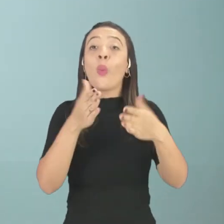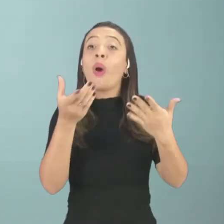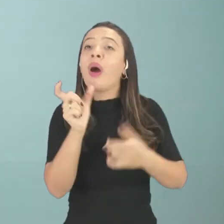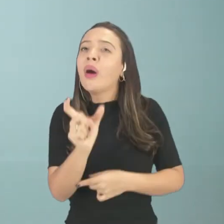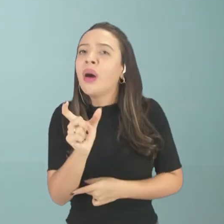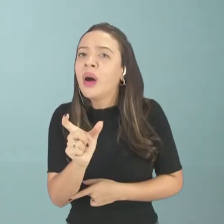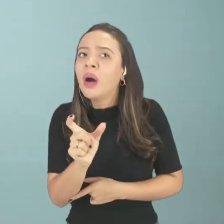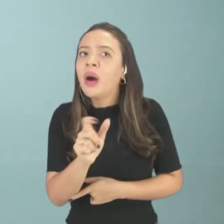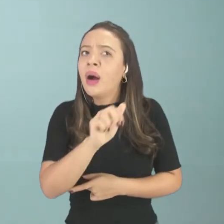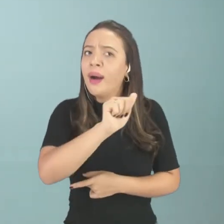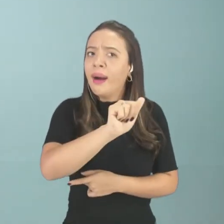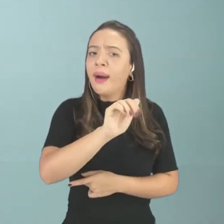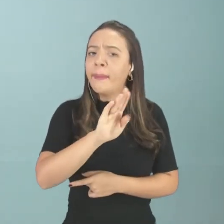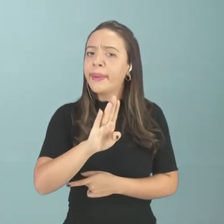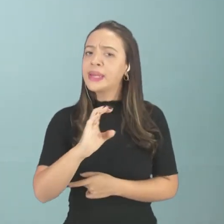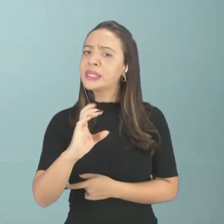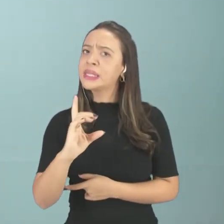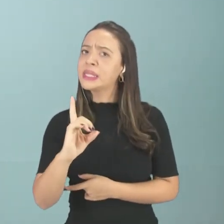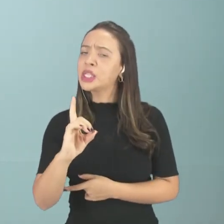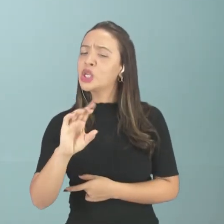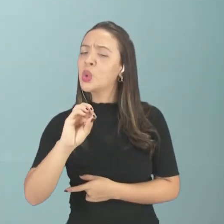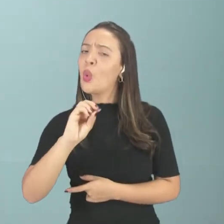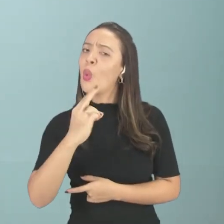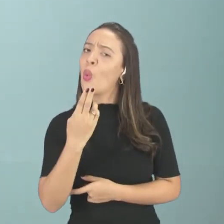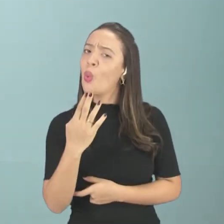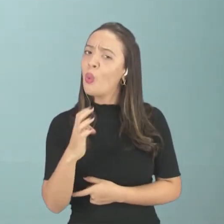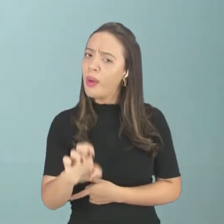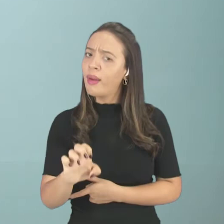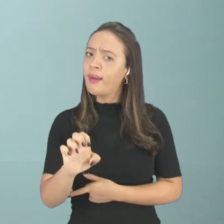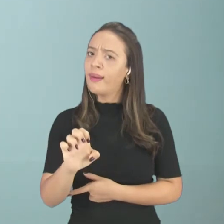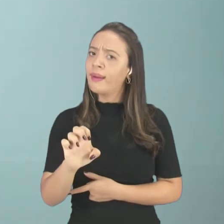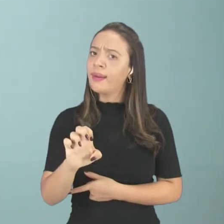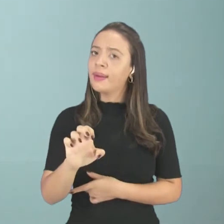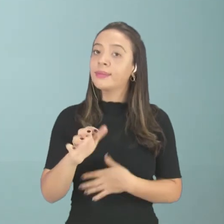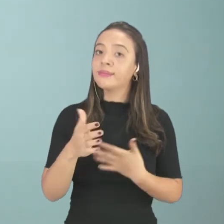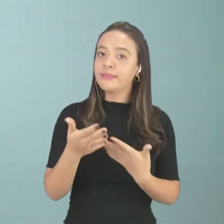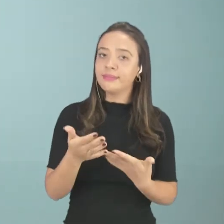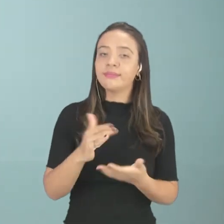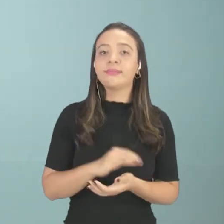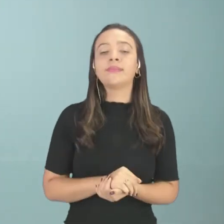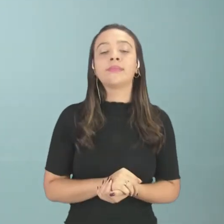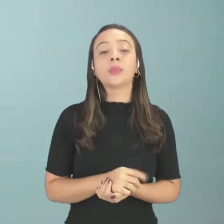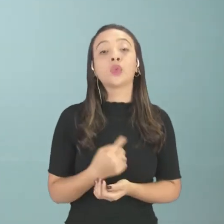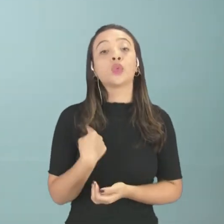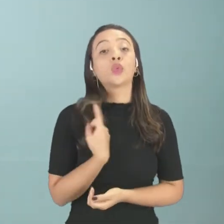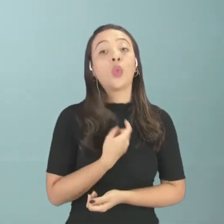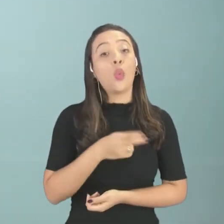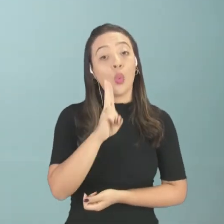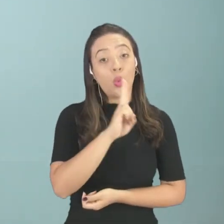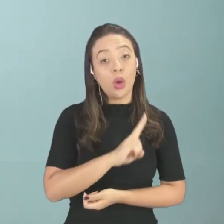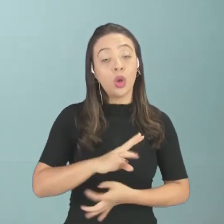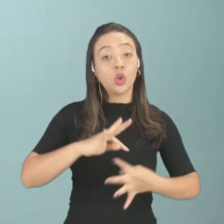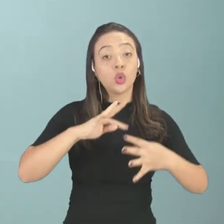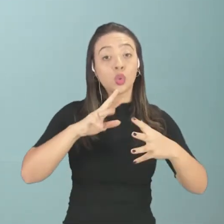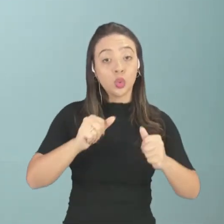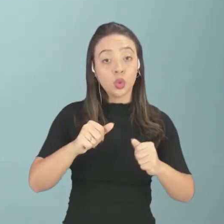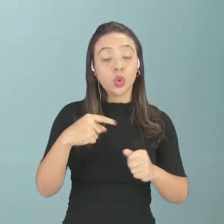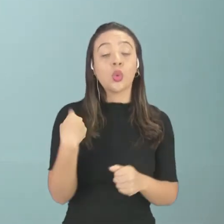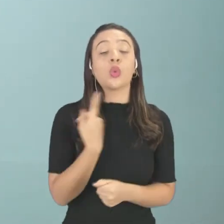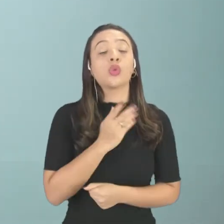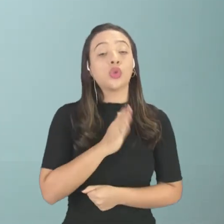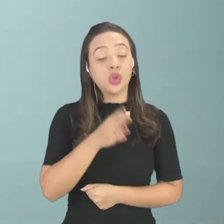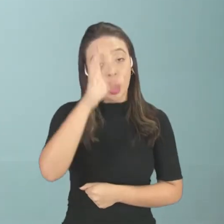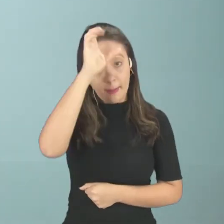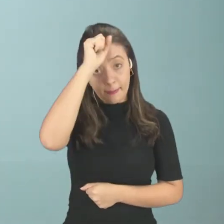palavras lute, fogo, amor, vida e fuga. E aí nós vamos utilizar as operações e os nossos conhecimentos